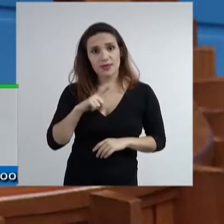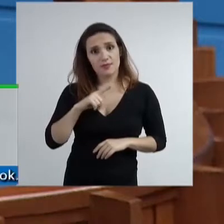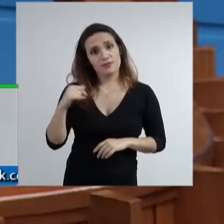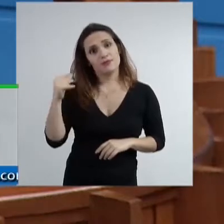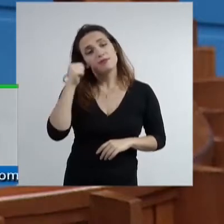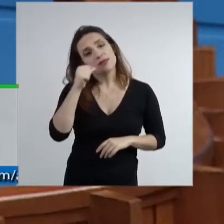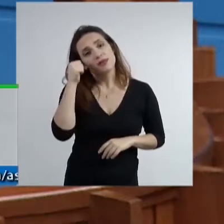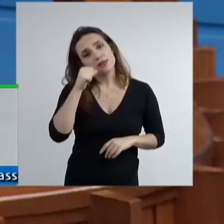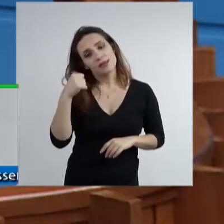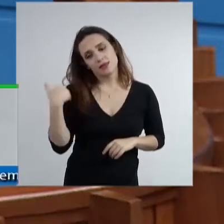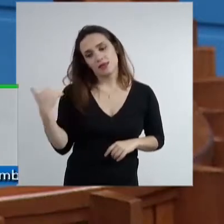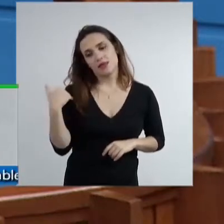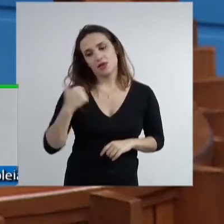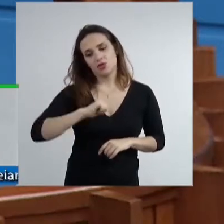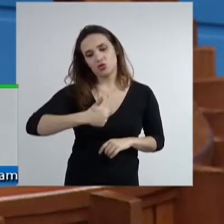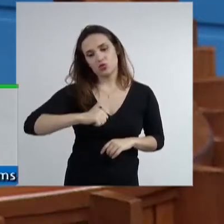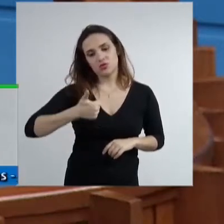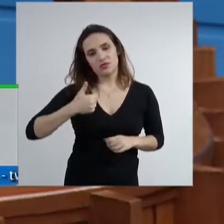cometeu suicídio,